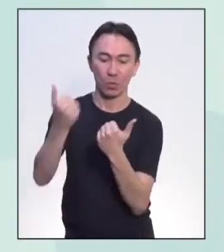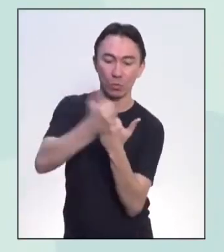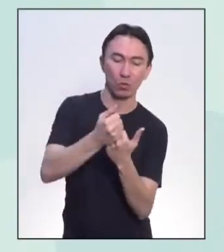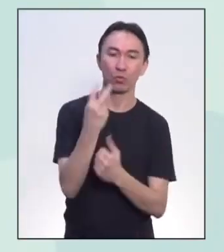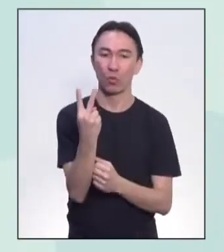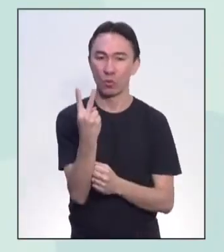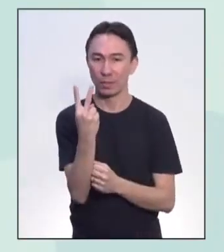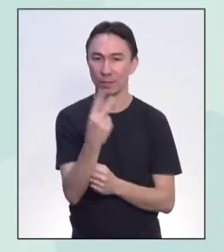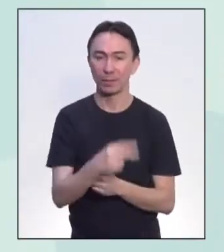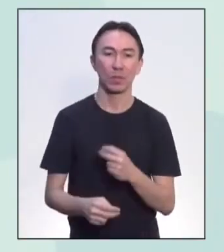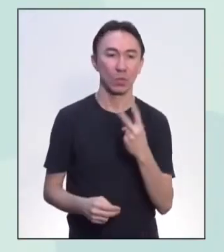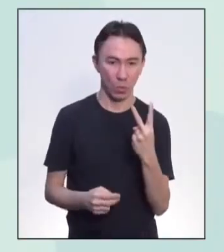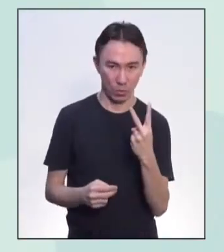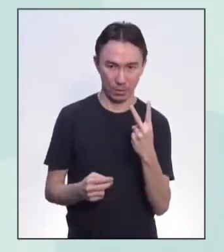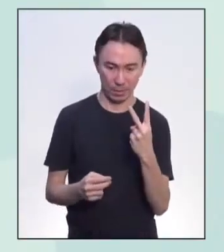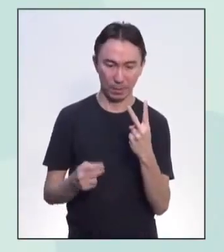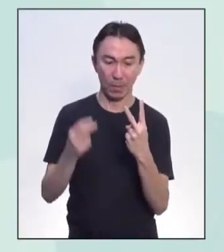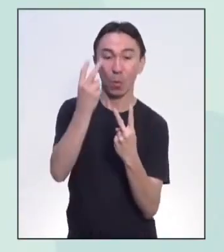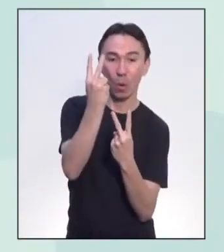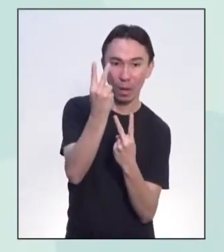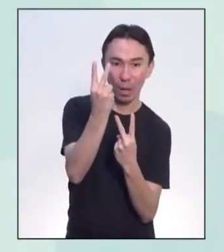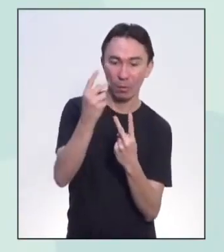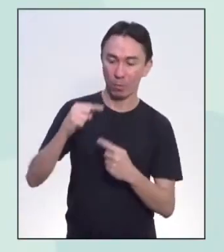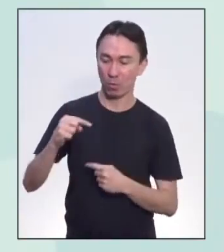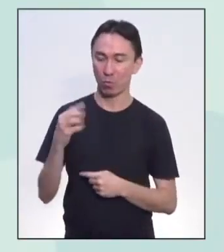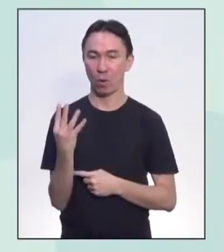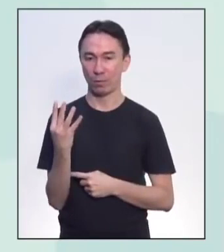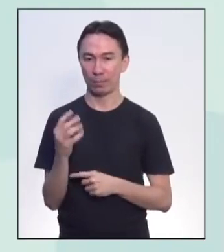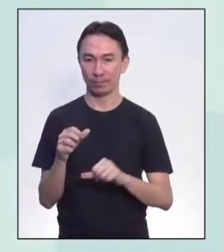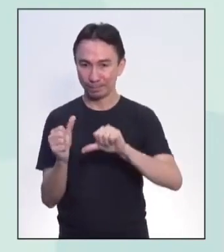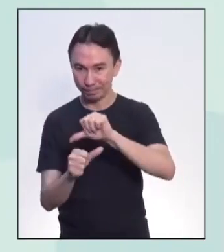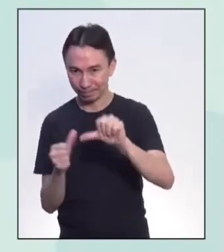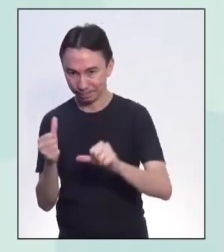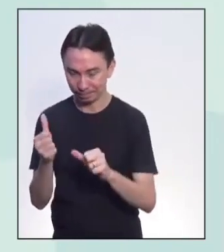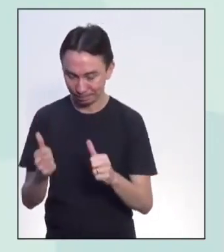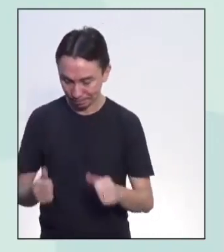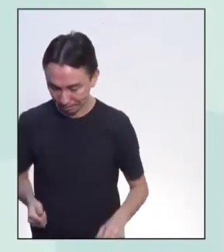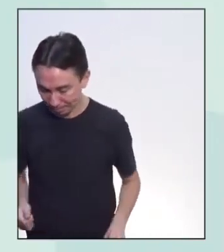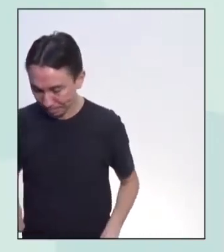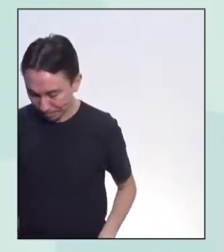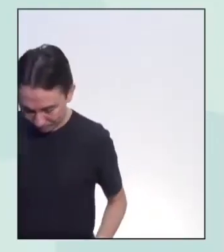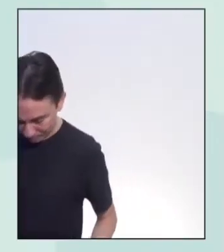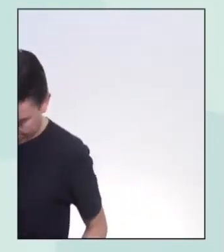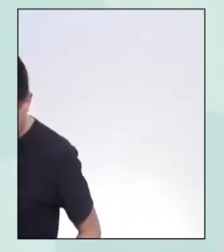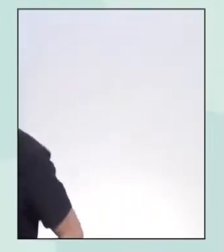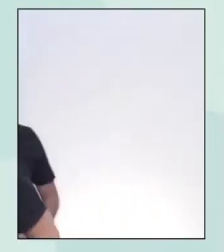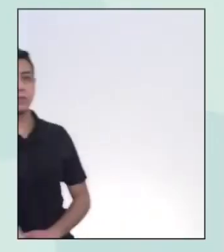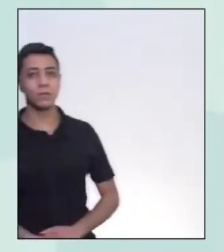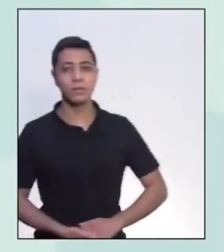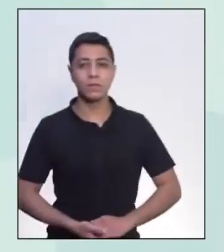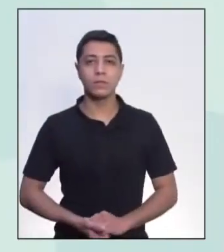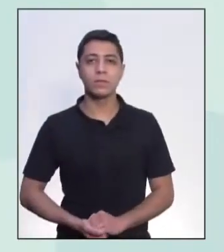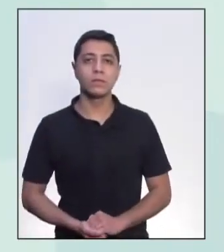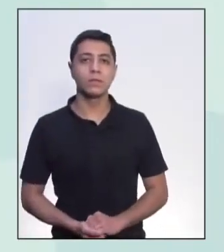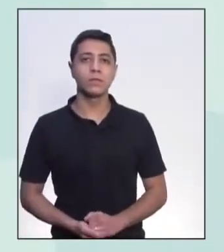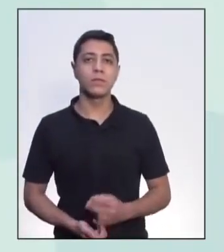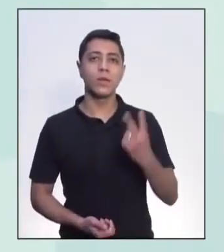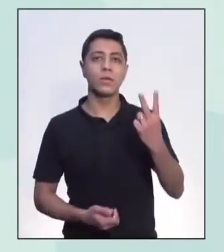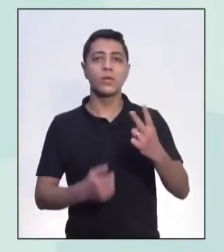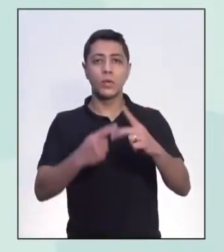ao quadrado, menos 4. Quanto é 2 ao quadrado? 2 vezes 2. 2 vezes